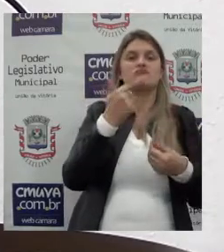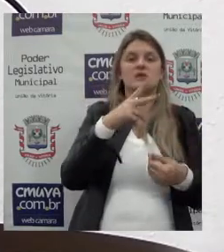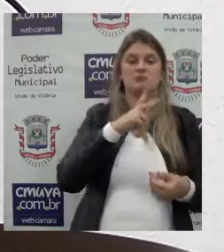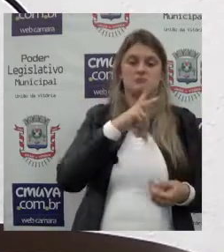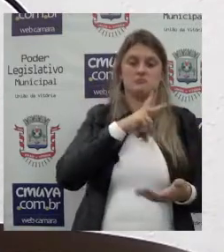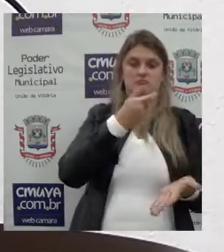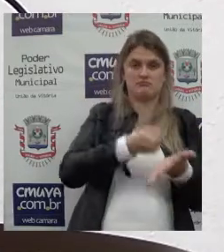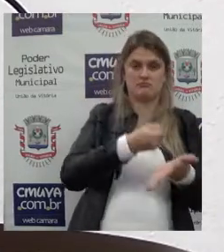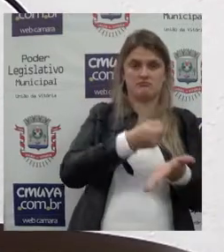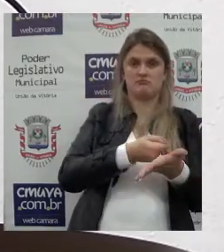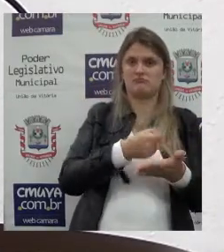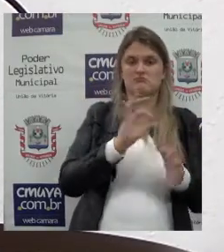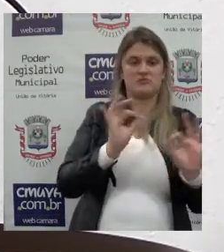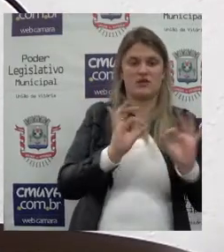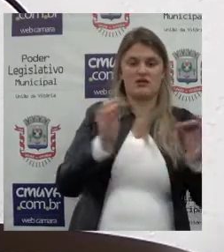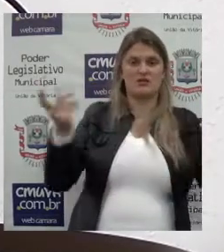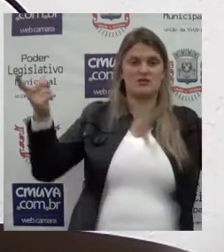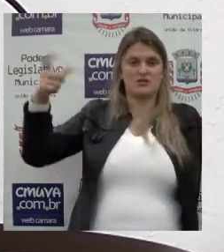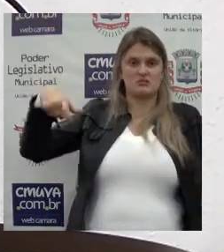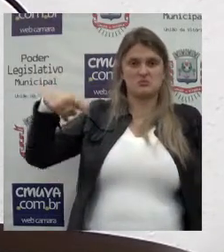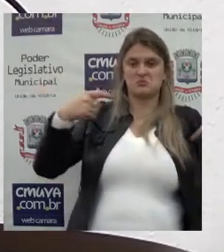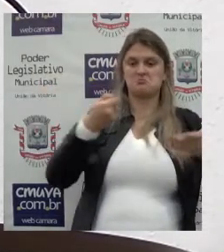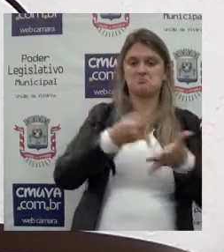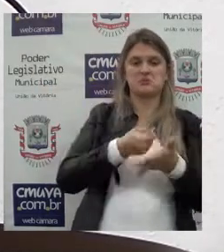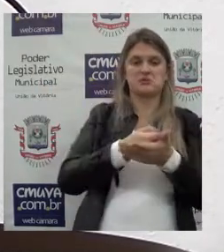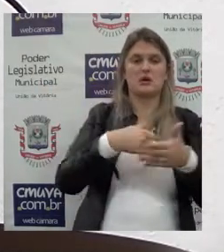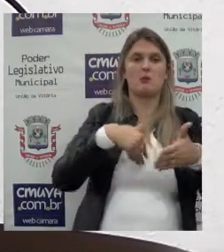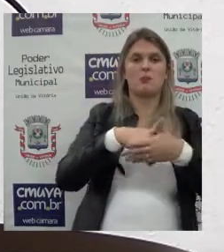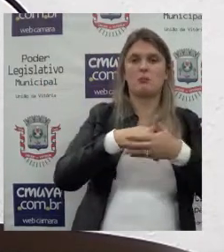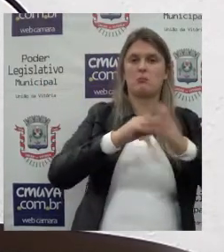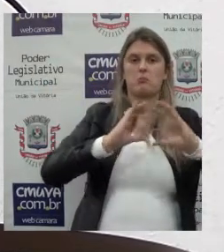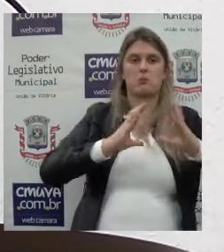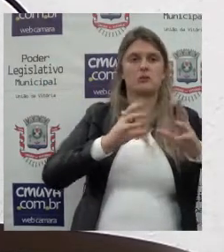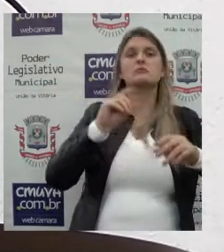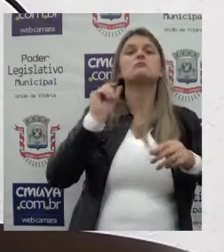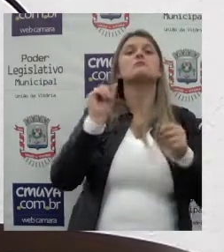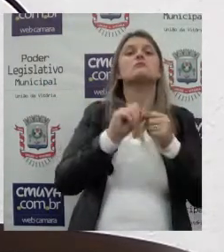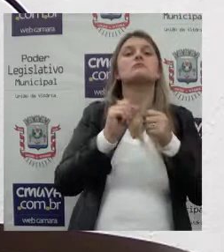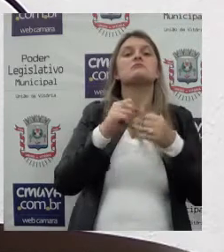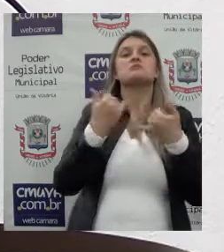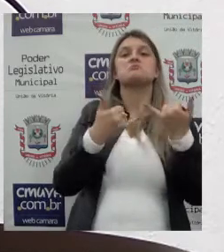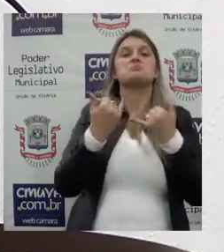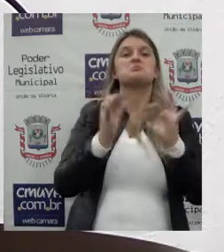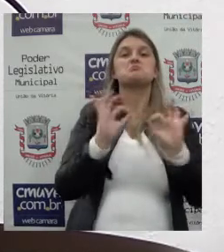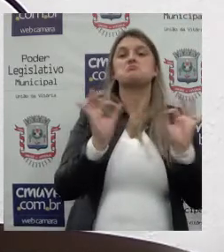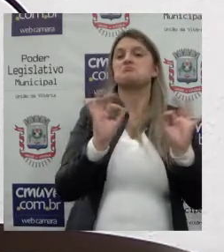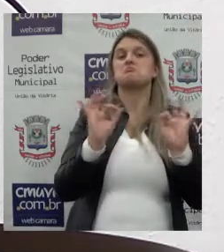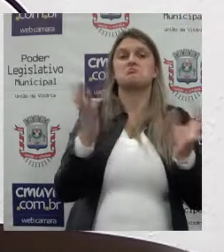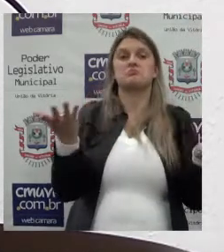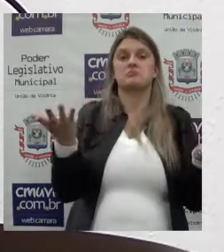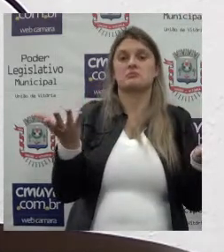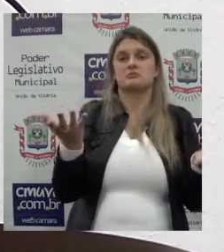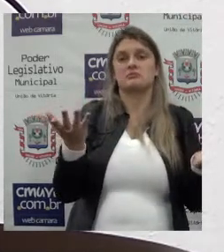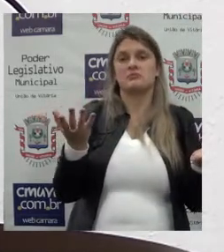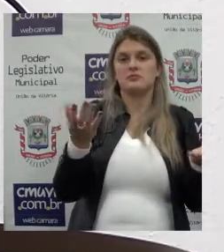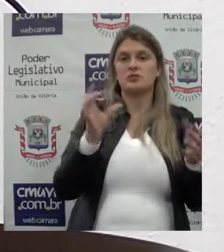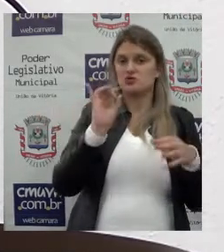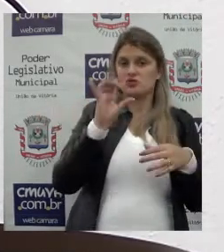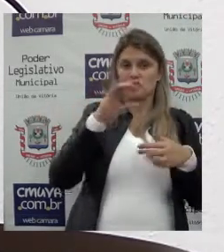condições de participar de um clube, pagar uma quadra esportiva, um campo de futebol sintético para jogar futebol. O que elas fazem no final de